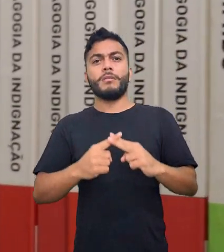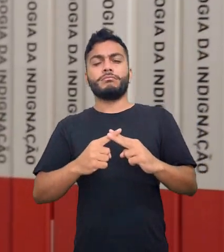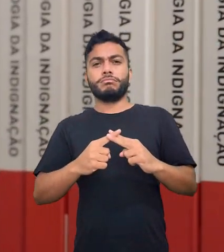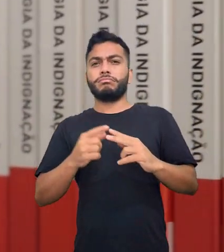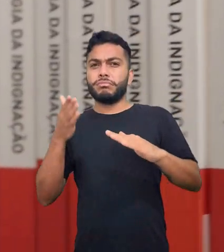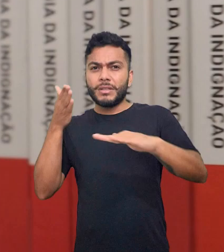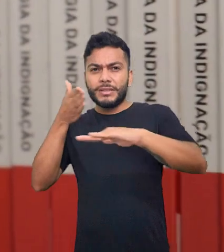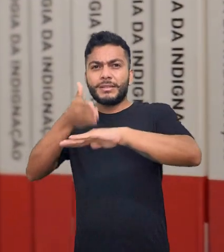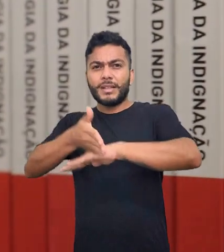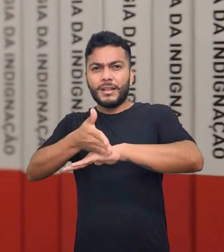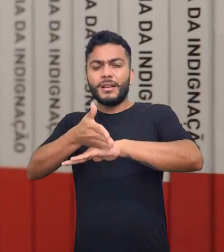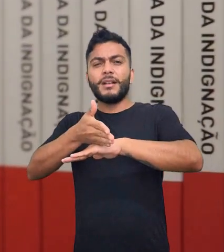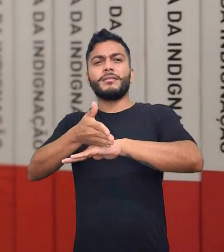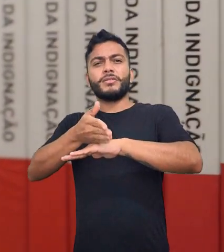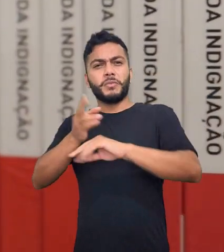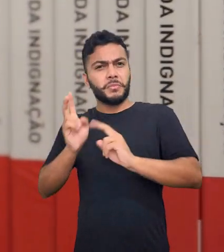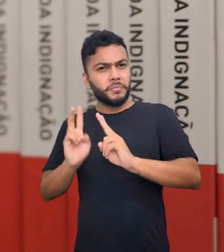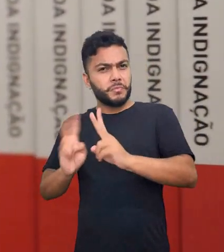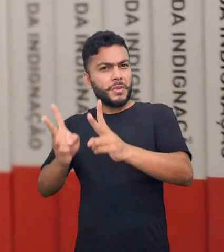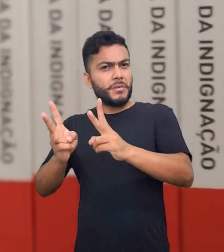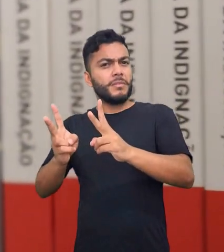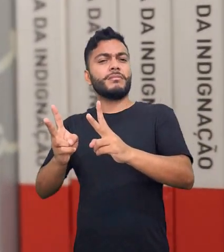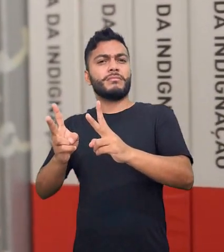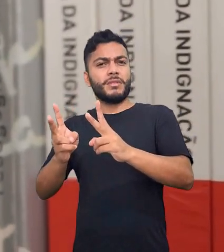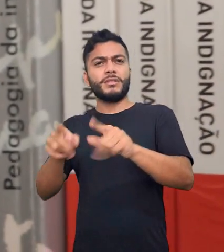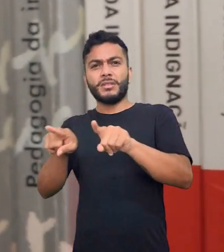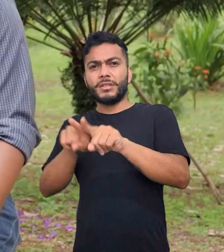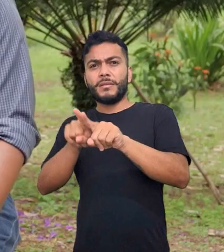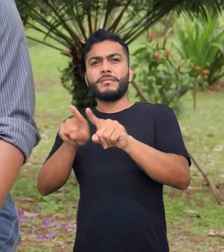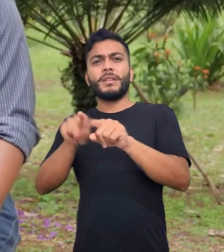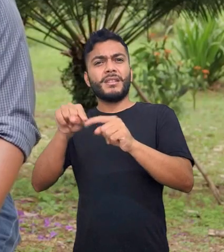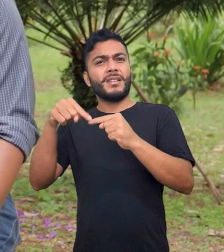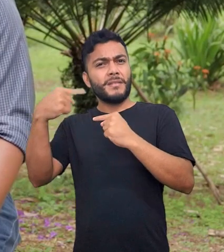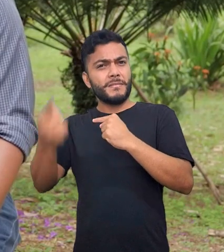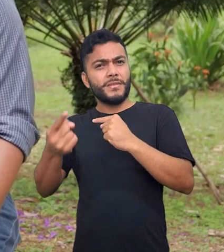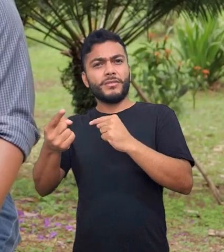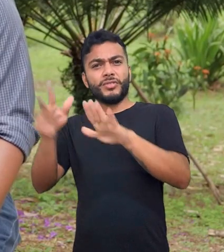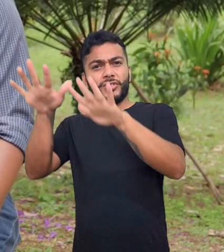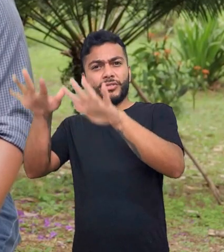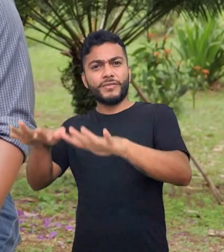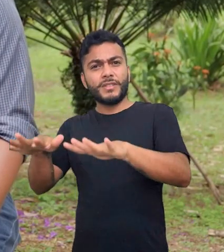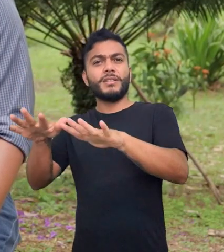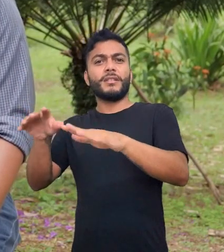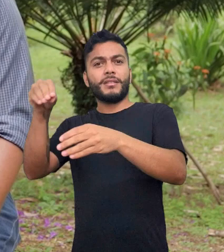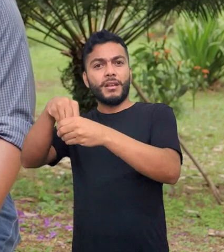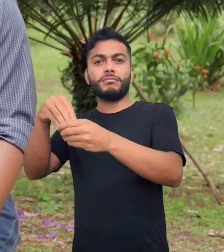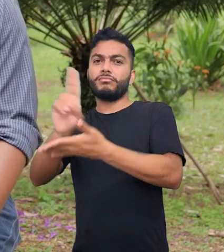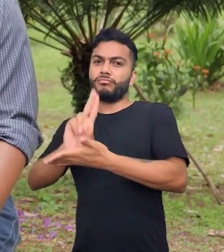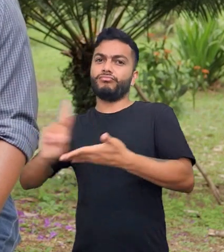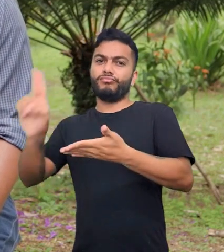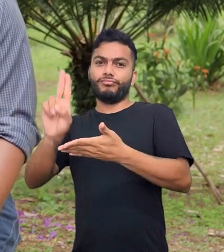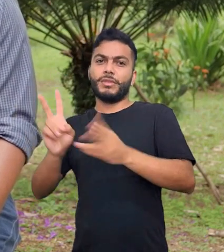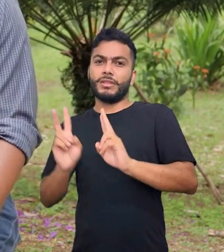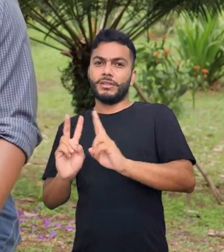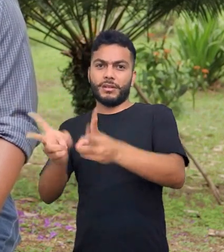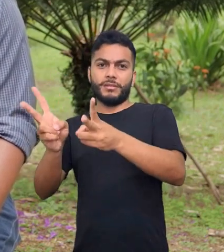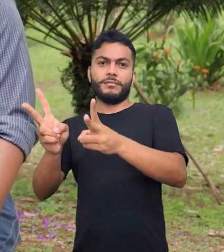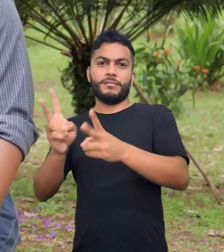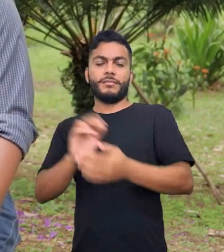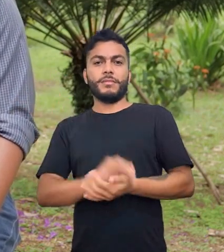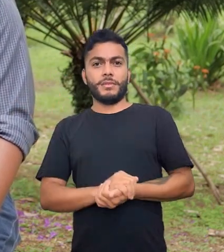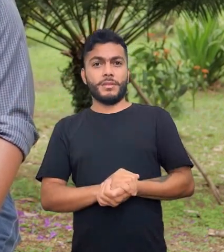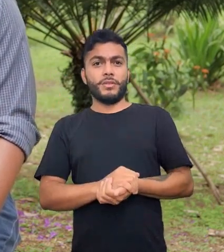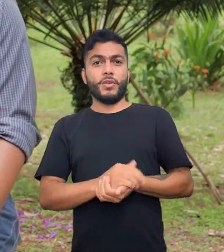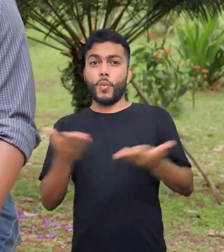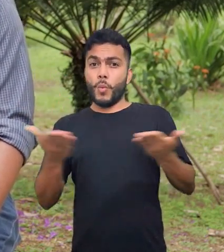e pós-permanência para estudantes estarem na universidade. Eu realmente, hoje, estou desse lugar, convido